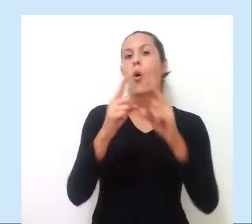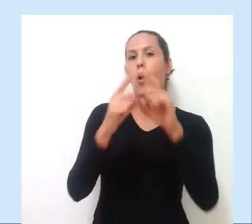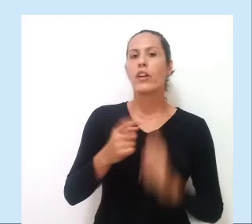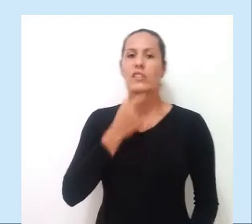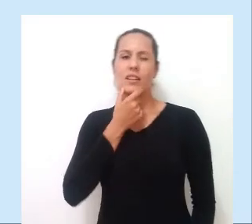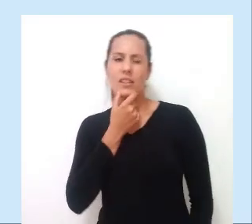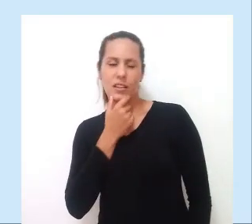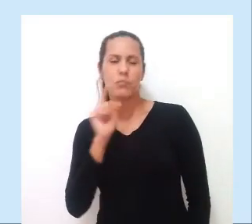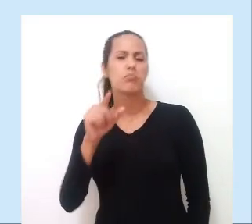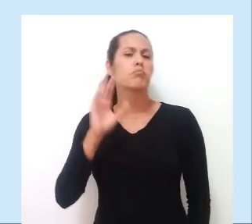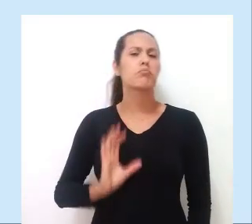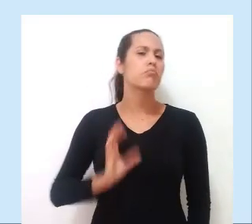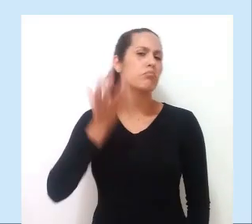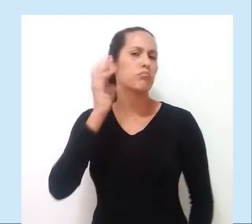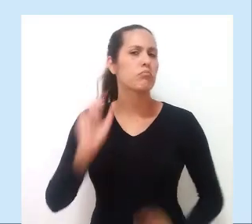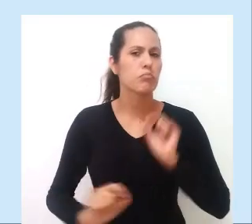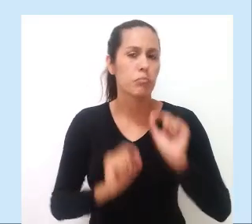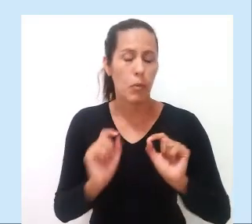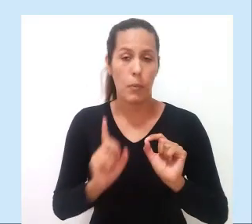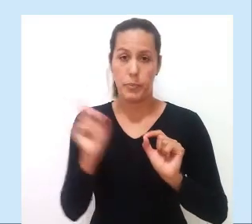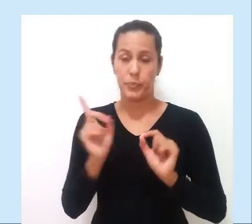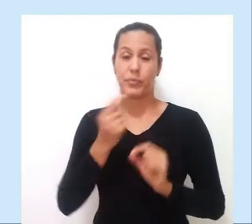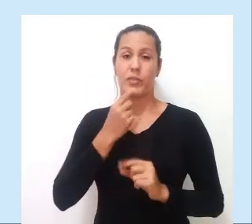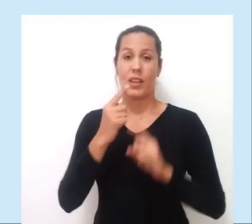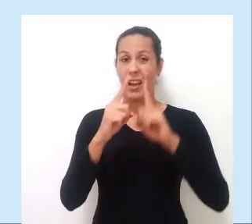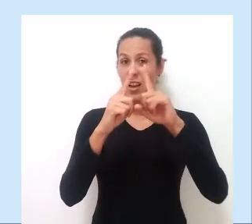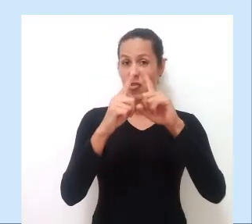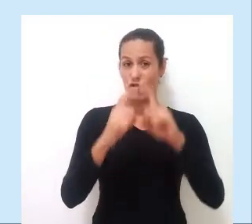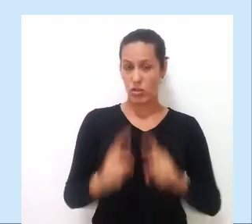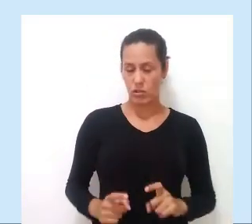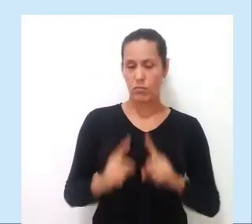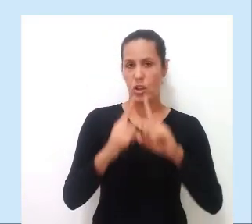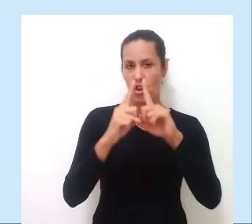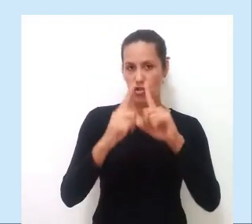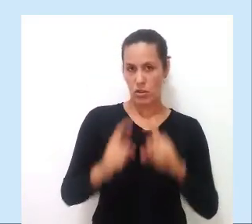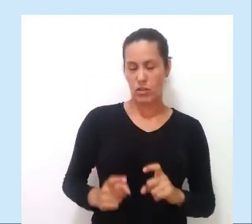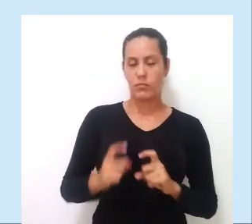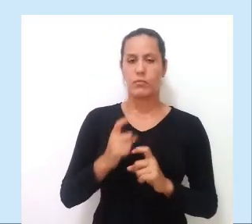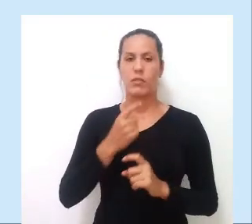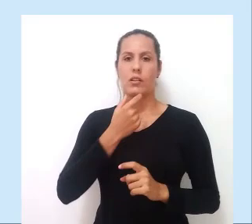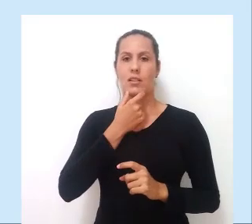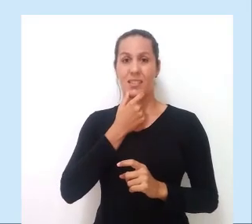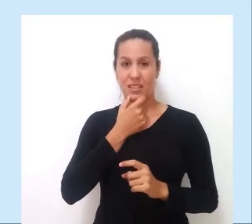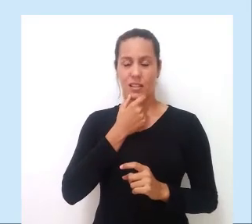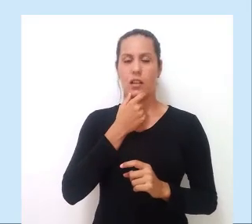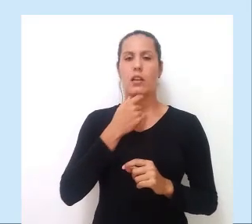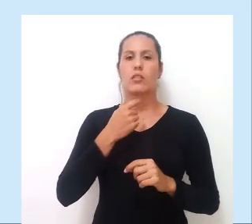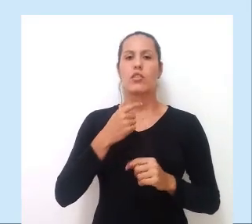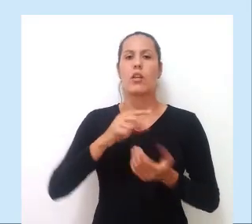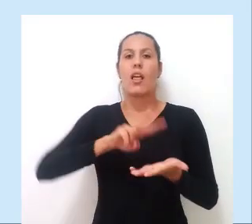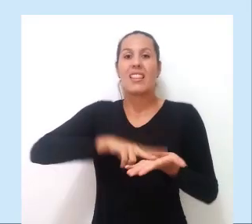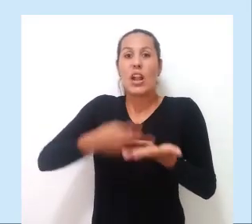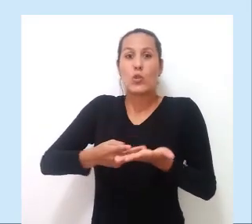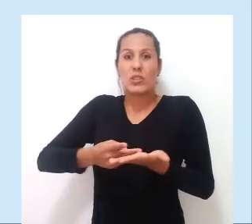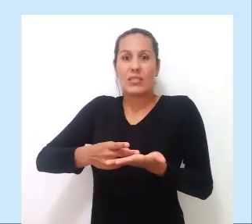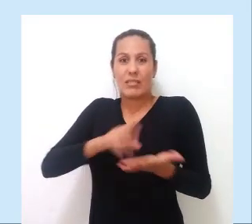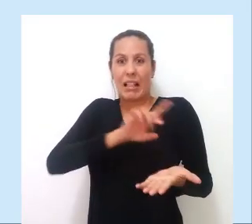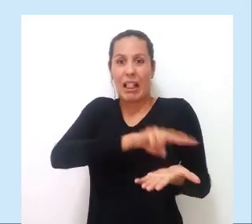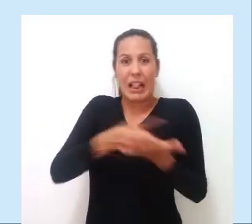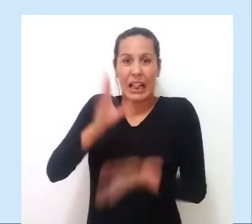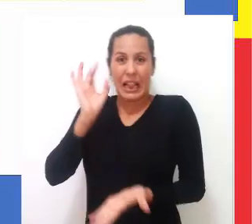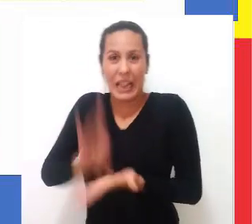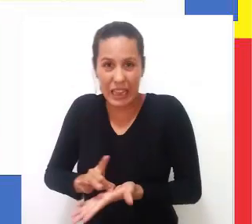algumas gírias em inglês. O que é que acontece? As gírias em inglês, a gente não pode traduzir ao pé da letra, então a gente tem